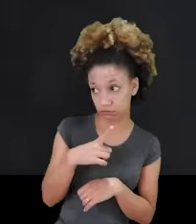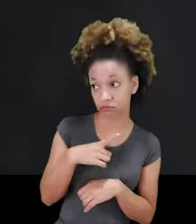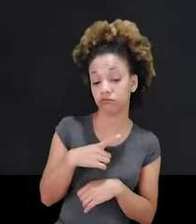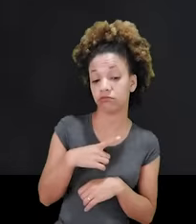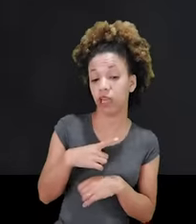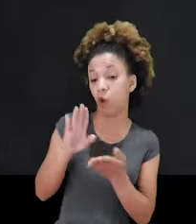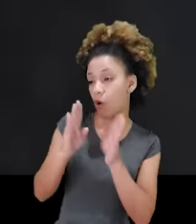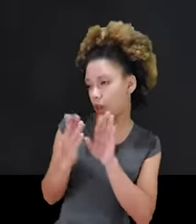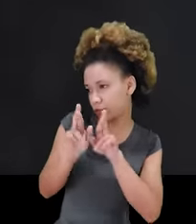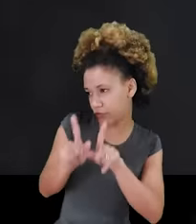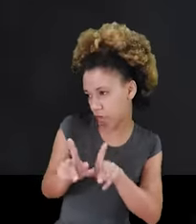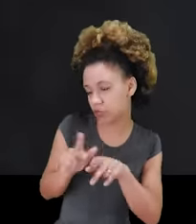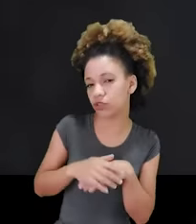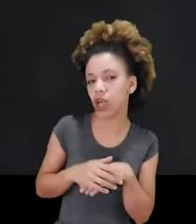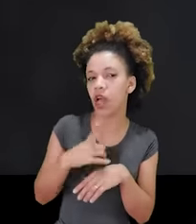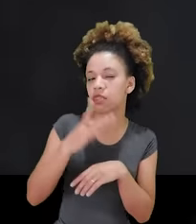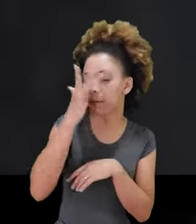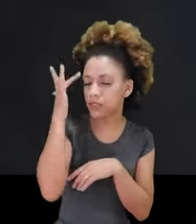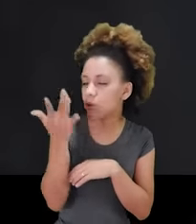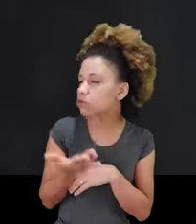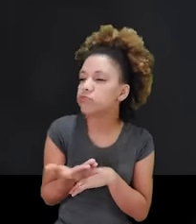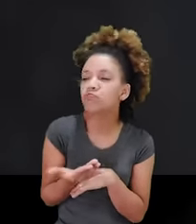que tem um clima diferente, tem pessoas muito mais